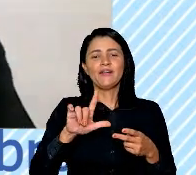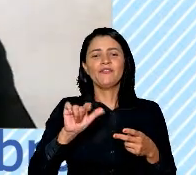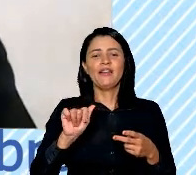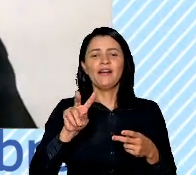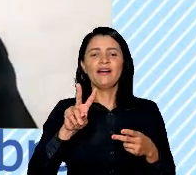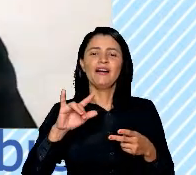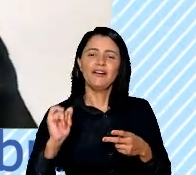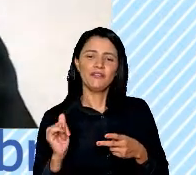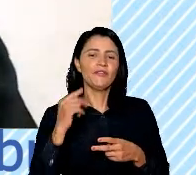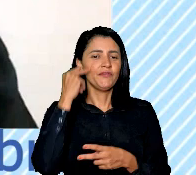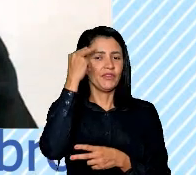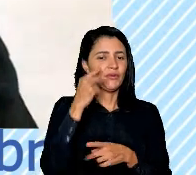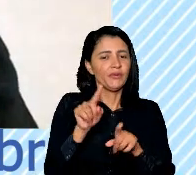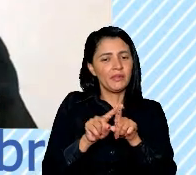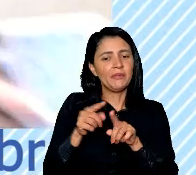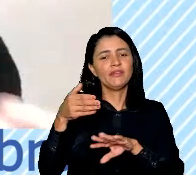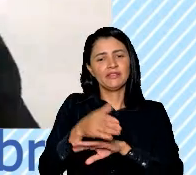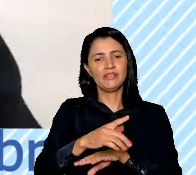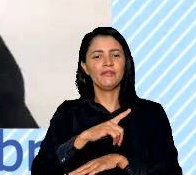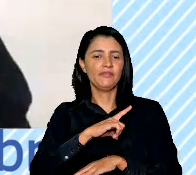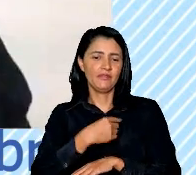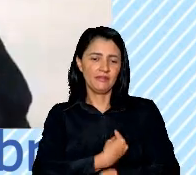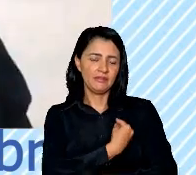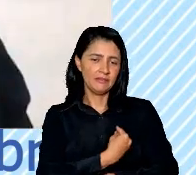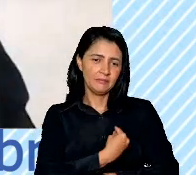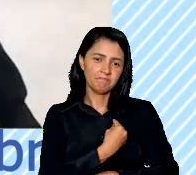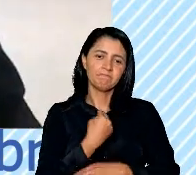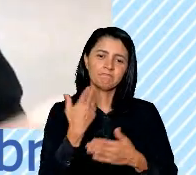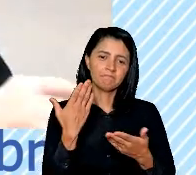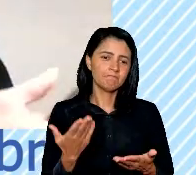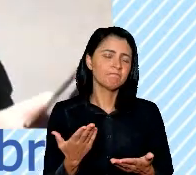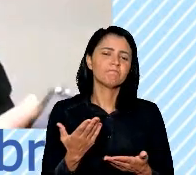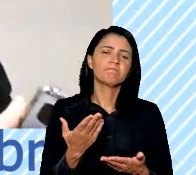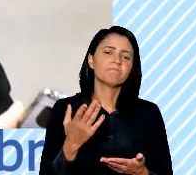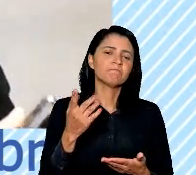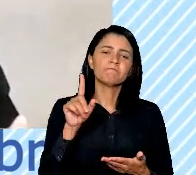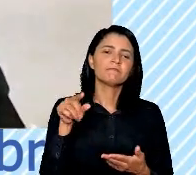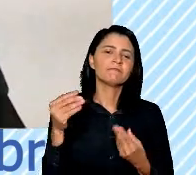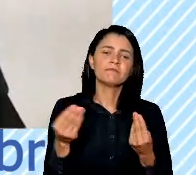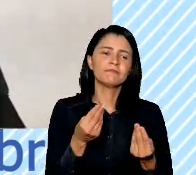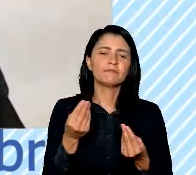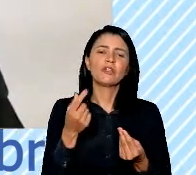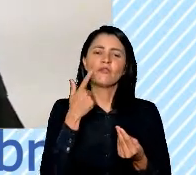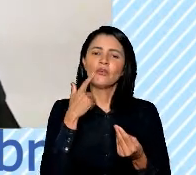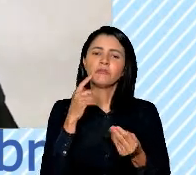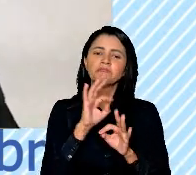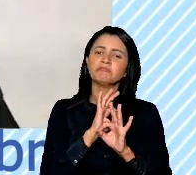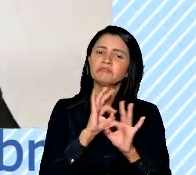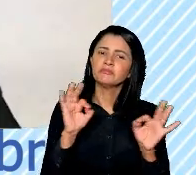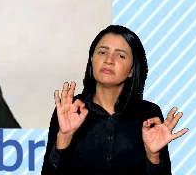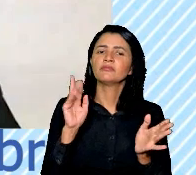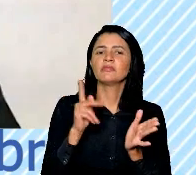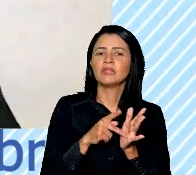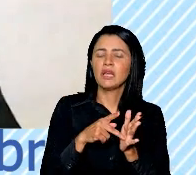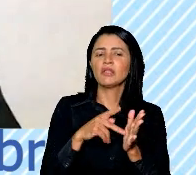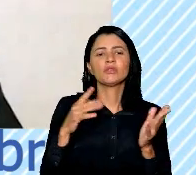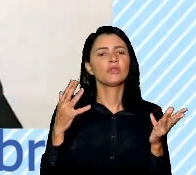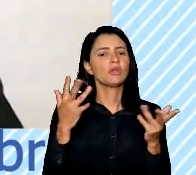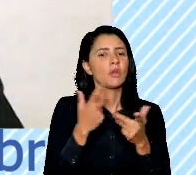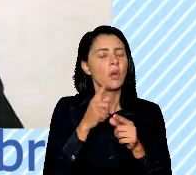e a vereadora que esteve conosco. Foi um happy hour, realmente happy, não